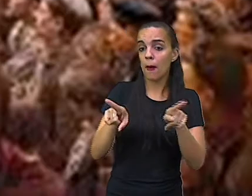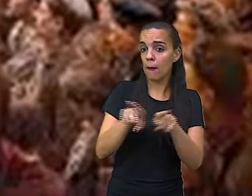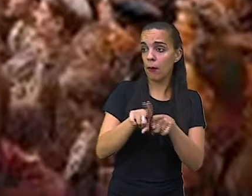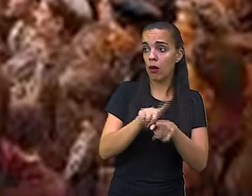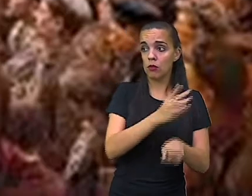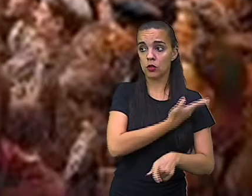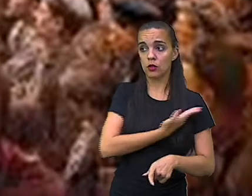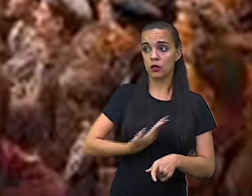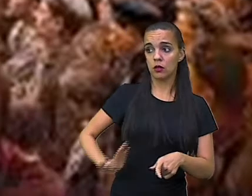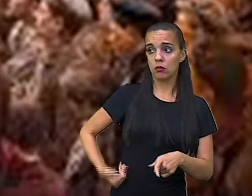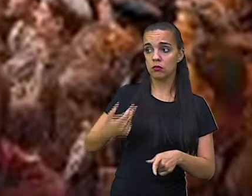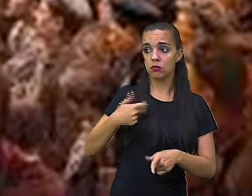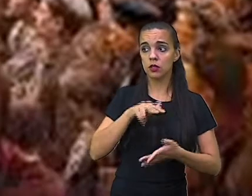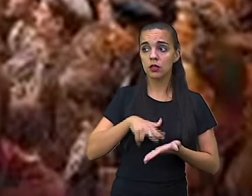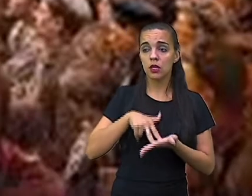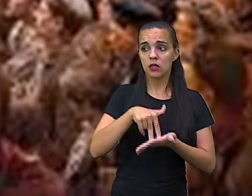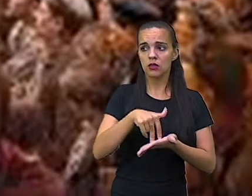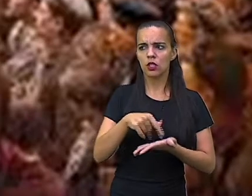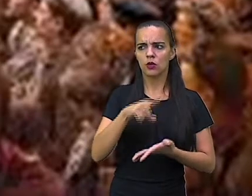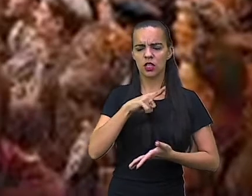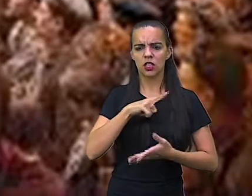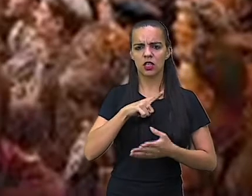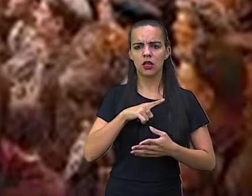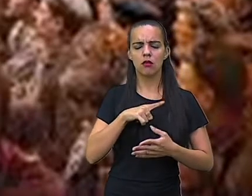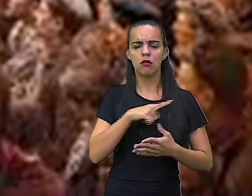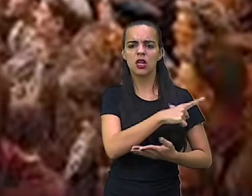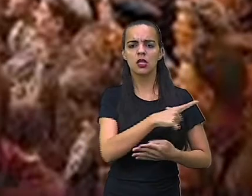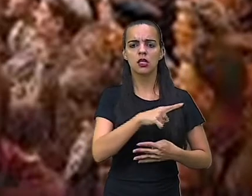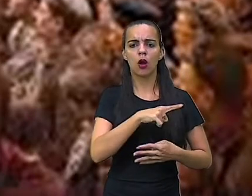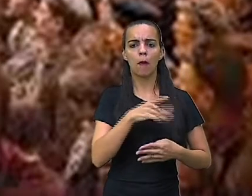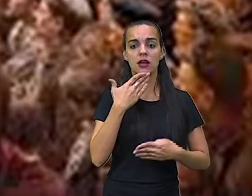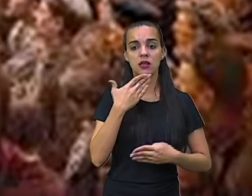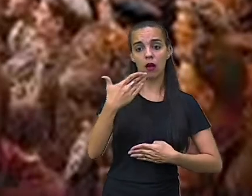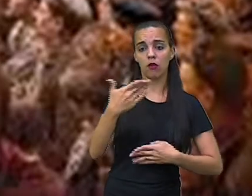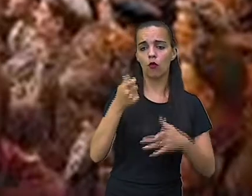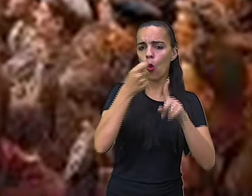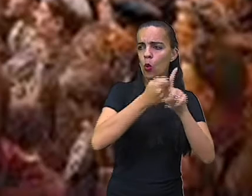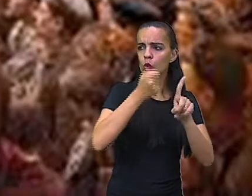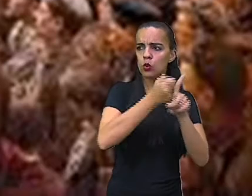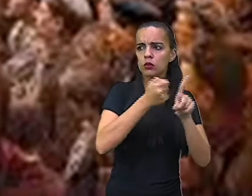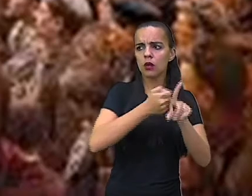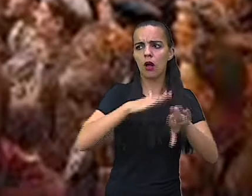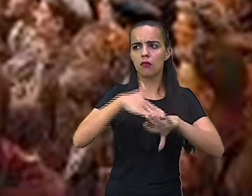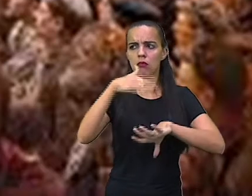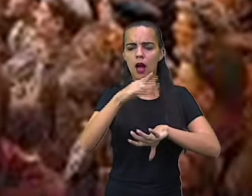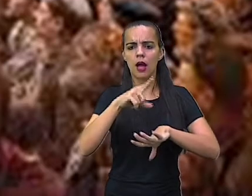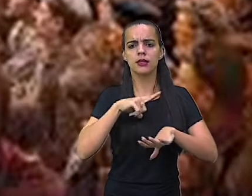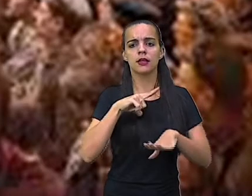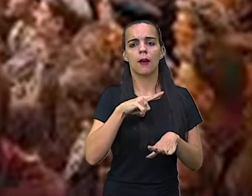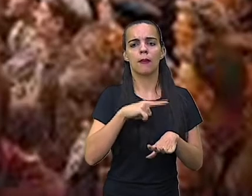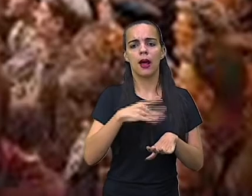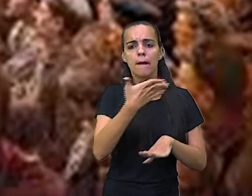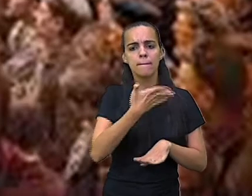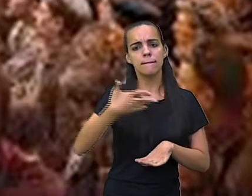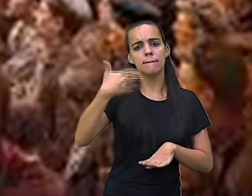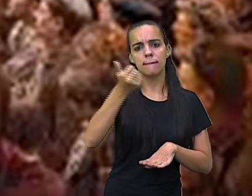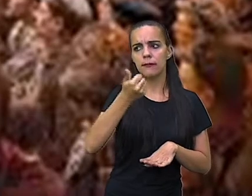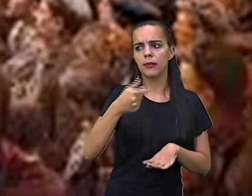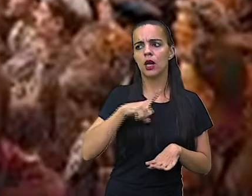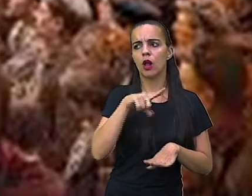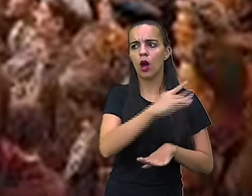governantes irão se dedicar mais a formar cidadãos para defender o seu governo, aumentar